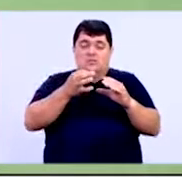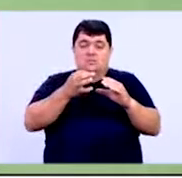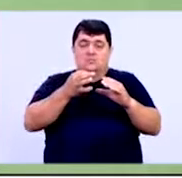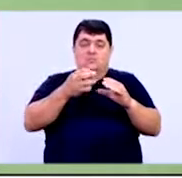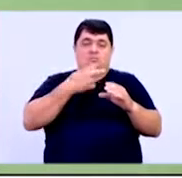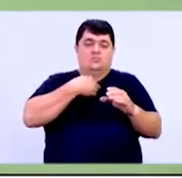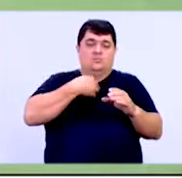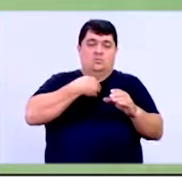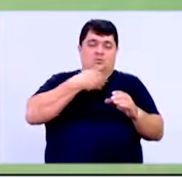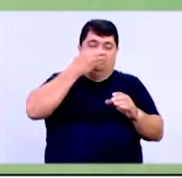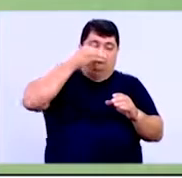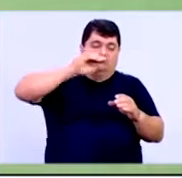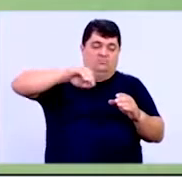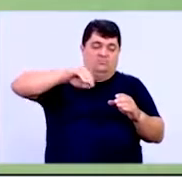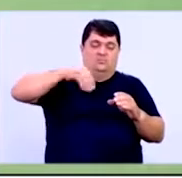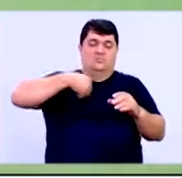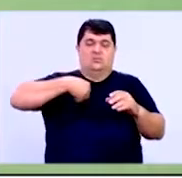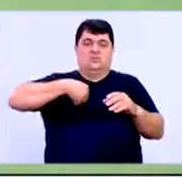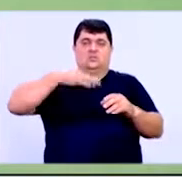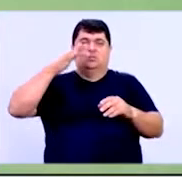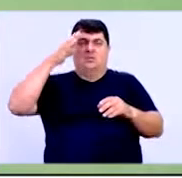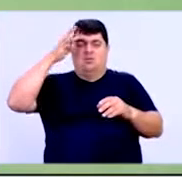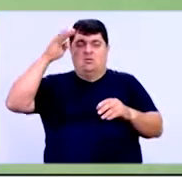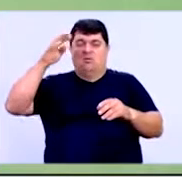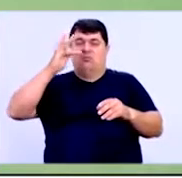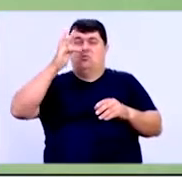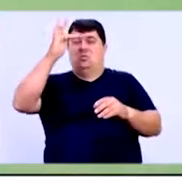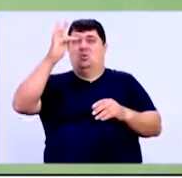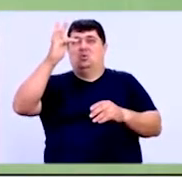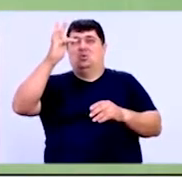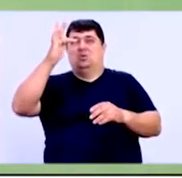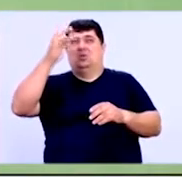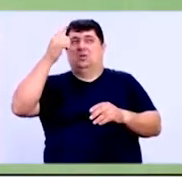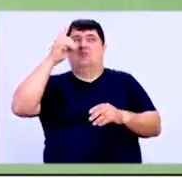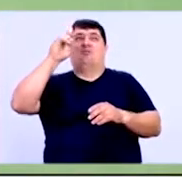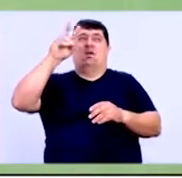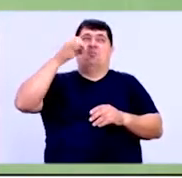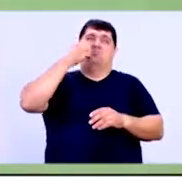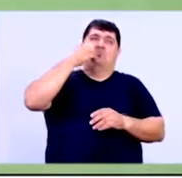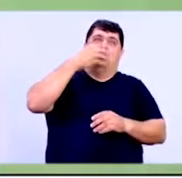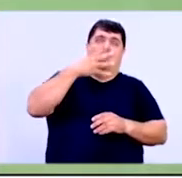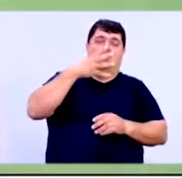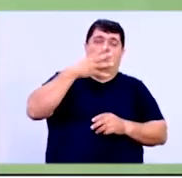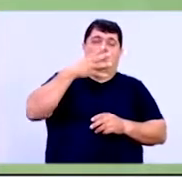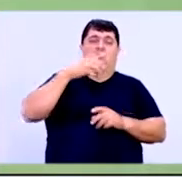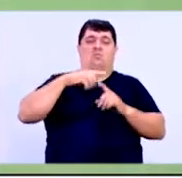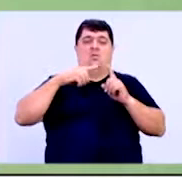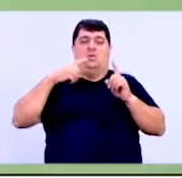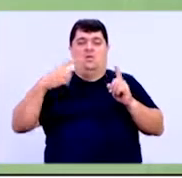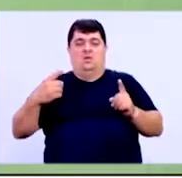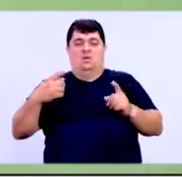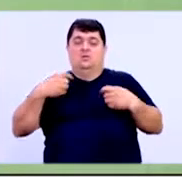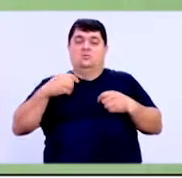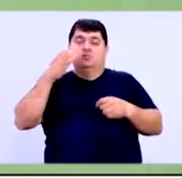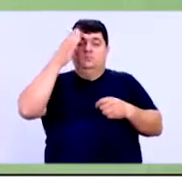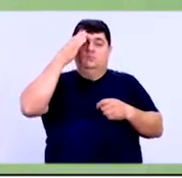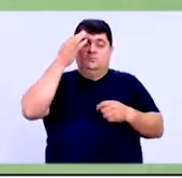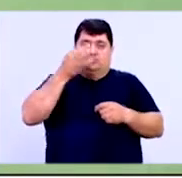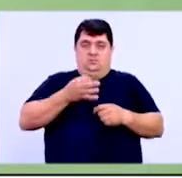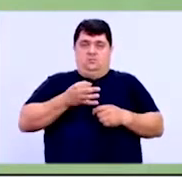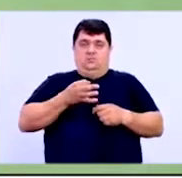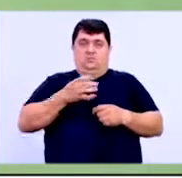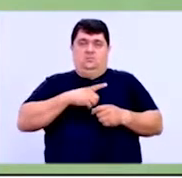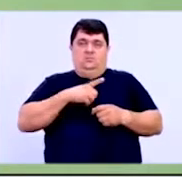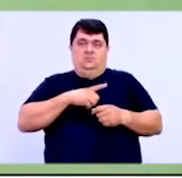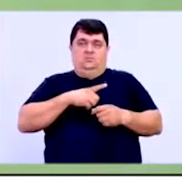eu estou imaginando que o futuro vai ser muito positivo, muito pessimista, estou com uma informação aí errada, né? Viesada. E se eu estou